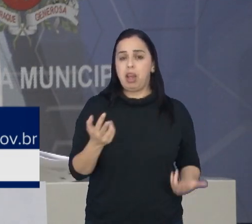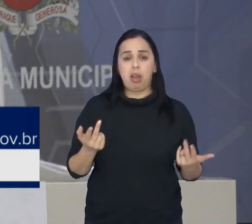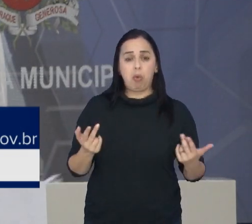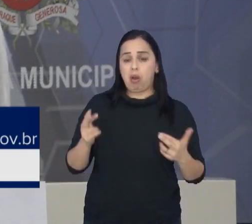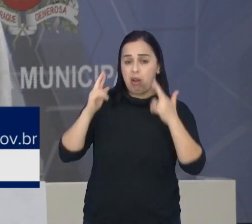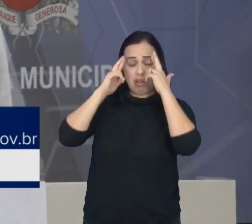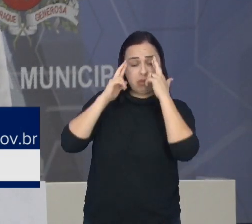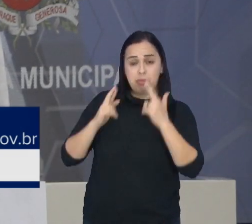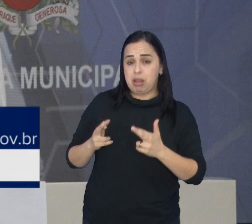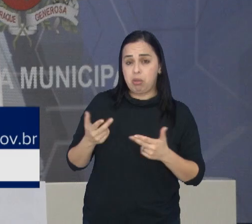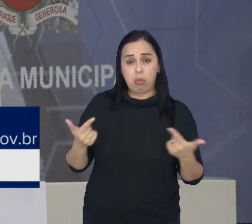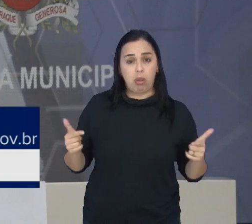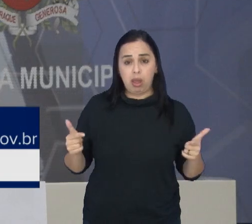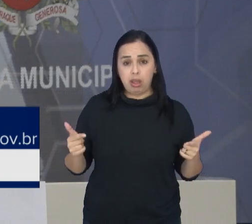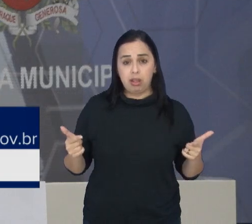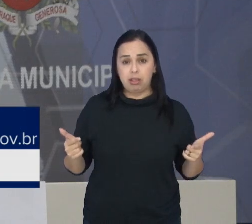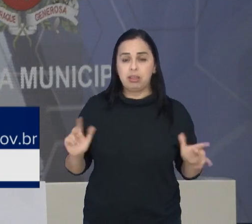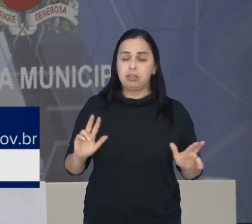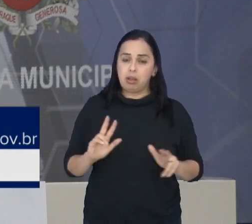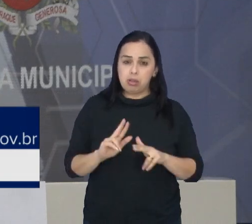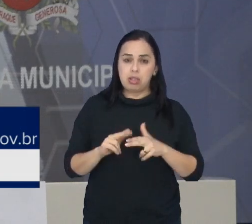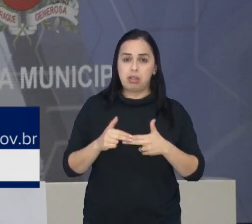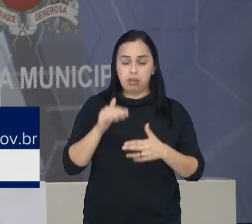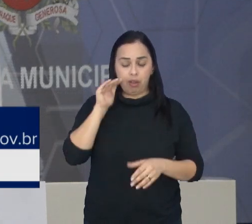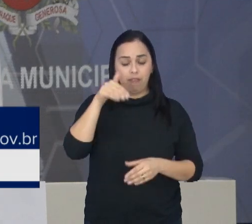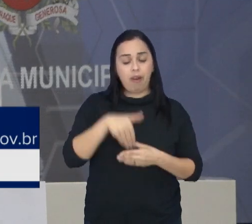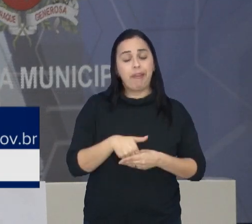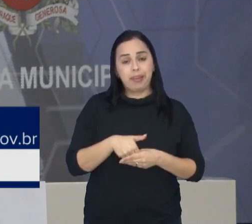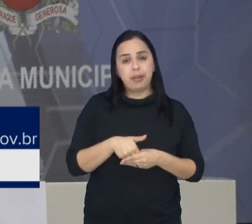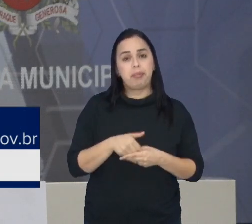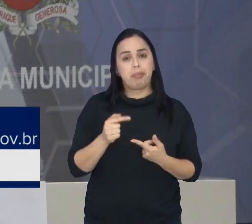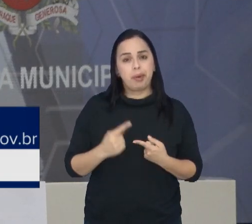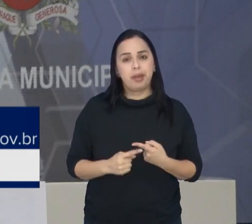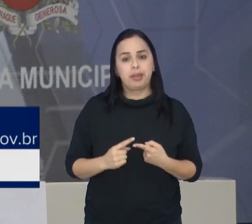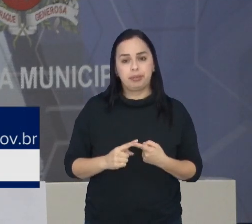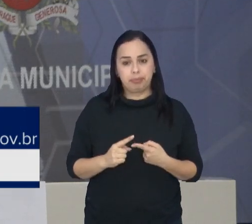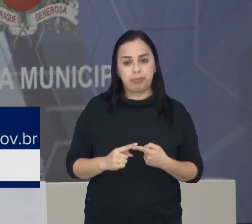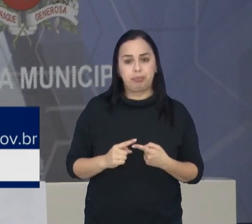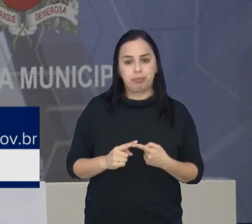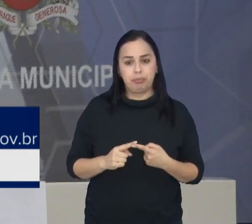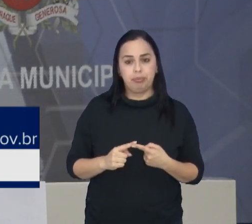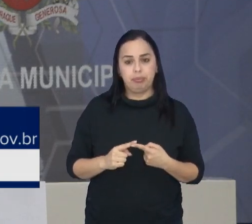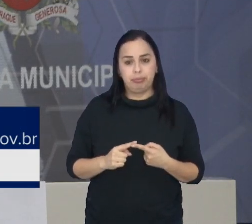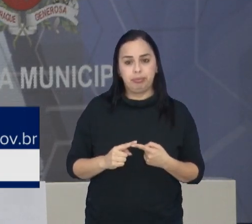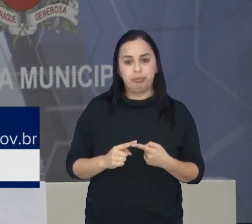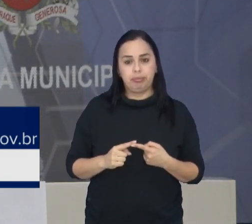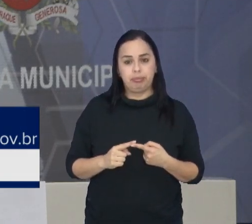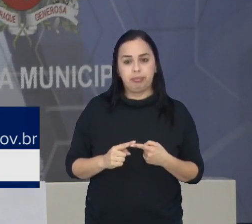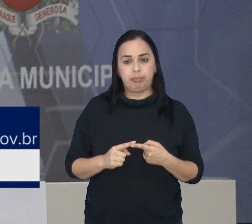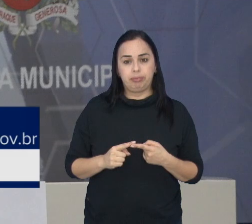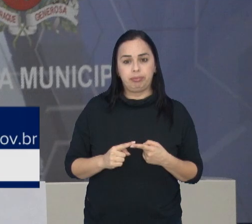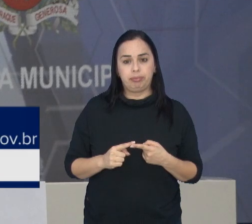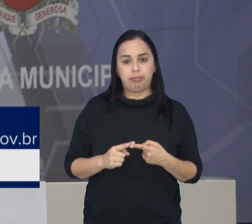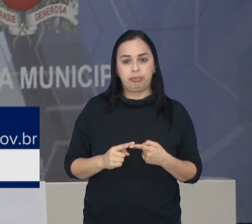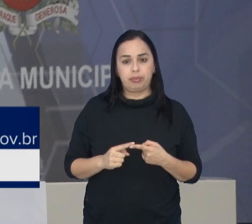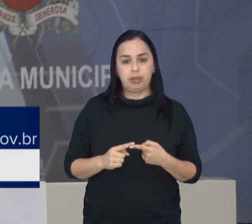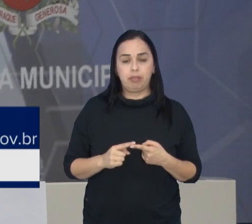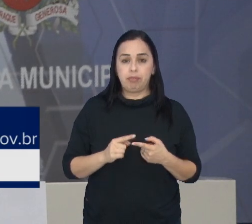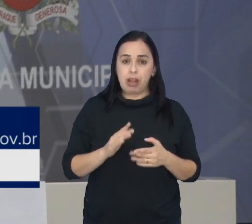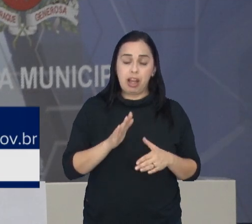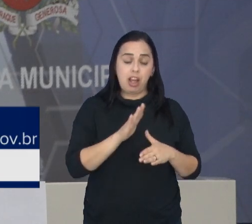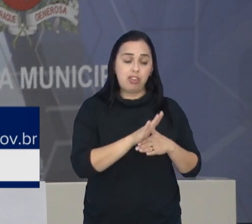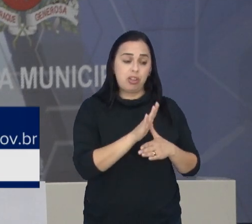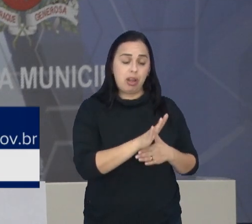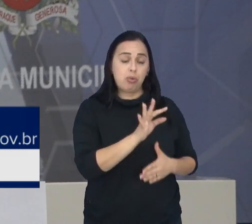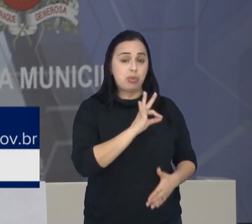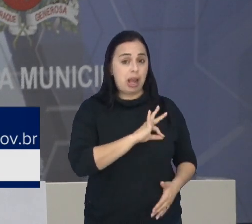Então, gente, a gente acaba tendo que votar, porque vai trazer uma melhoria salarial, mas